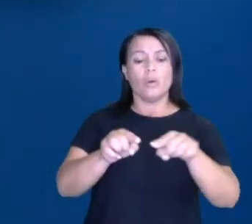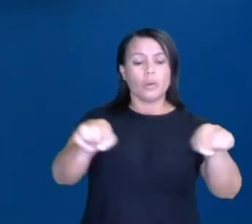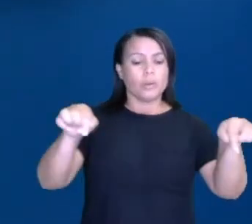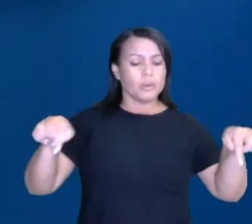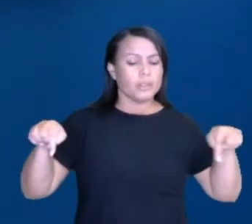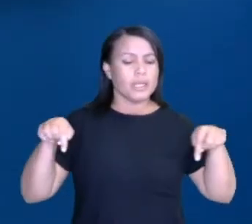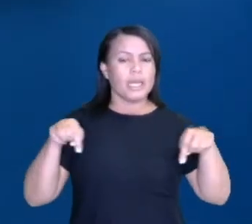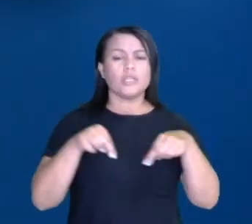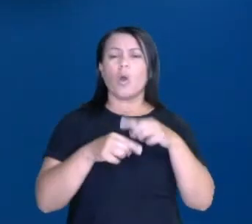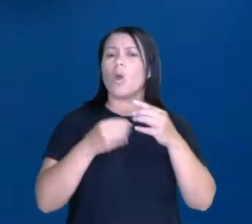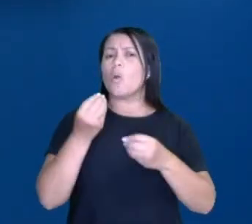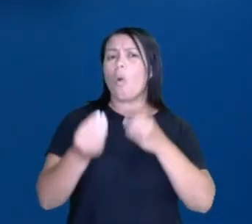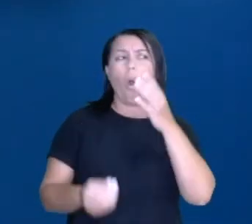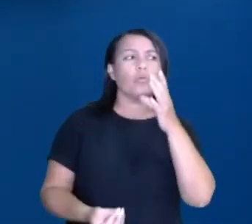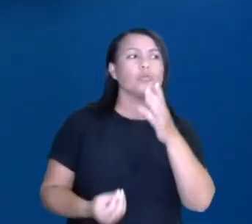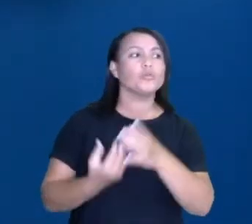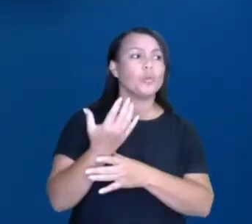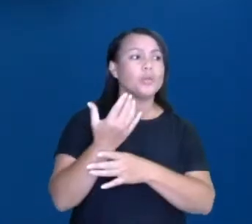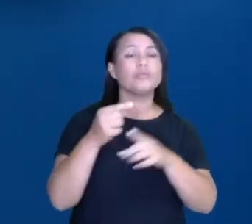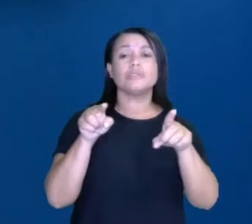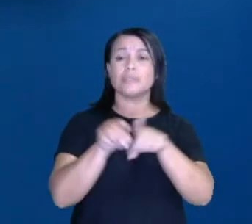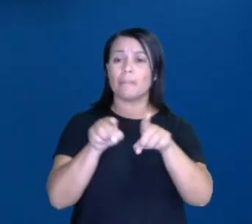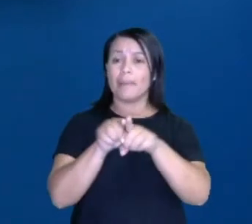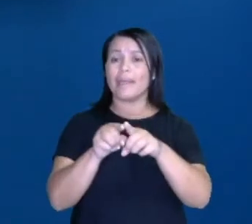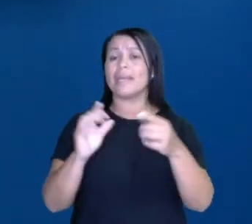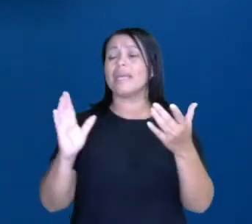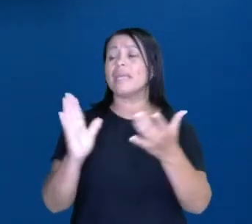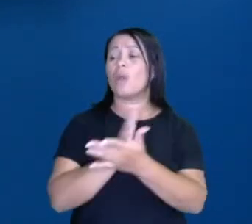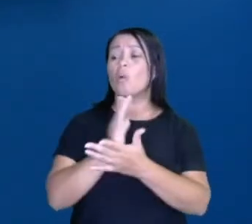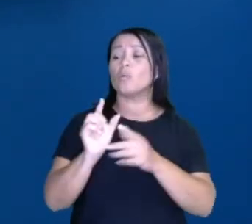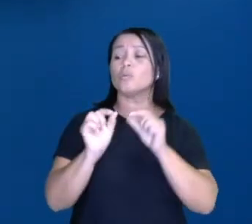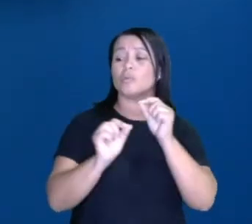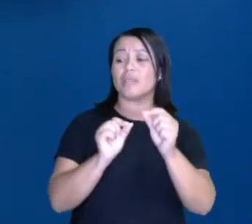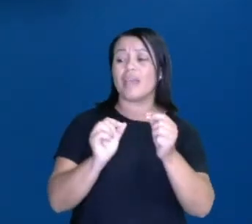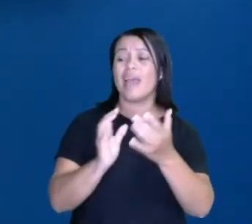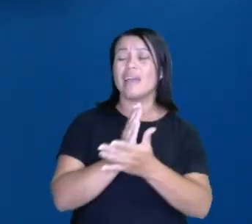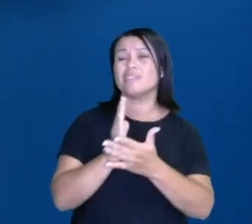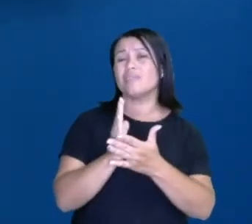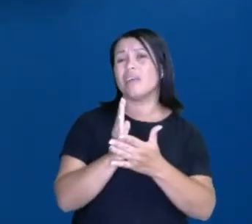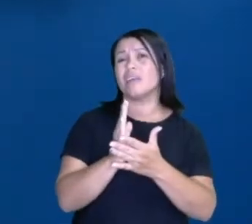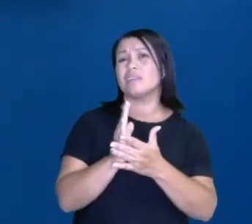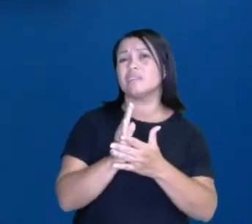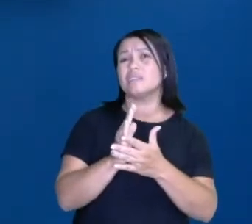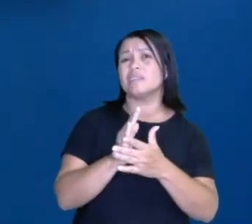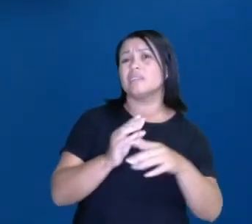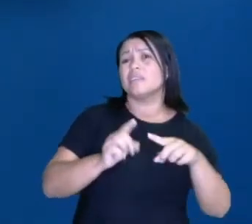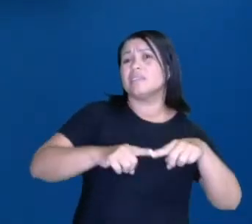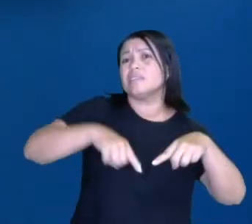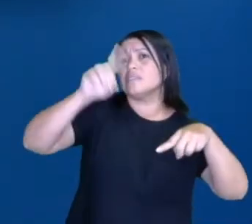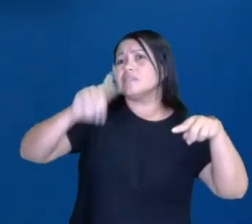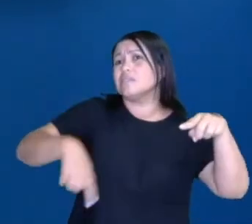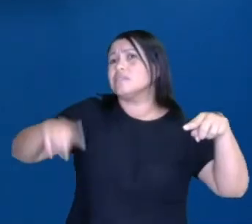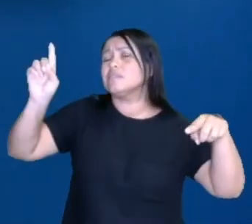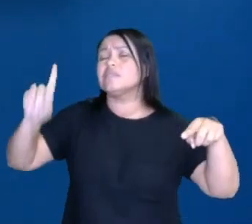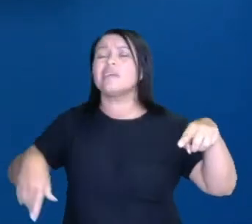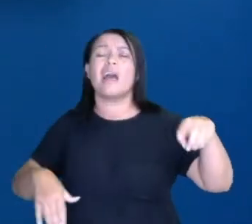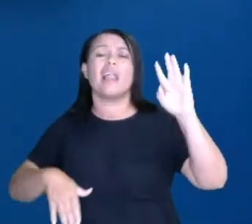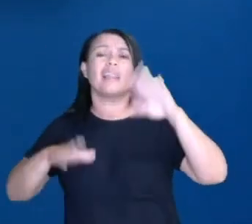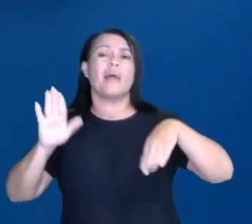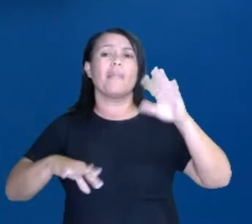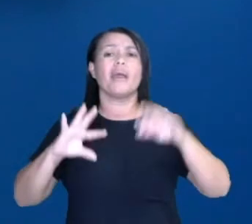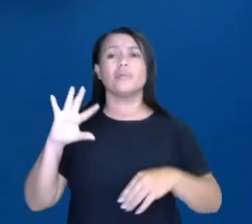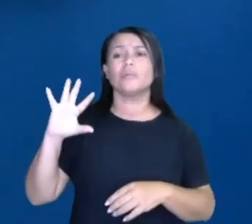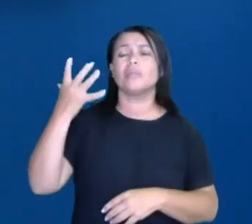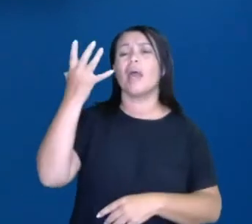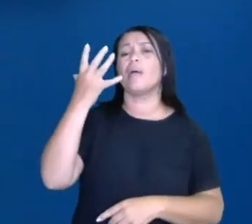Territórios são construídos e desconstruídos dentro de escalas temporais diferentes. Isso quer dizer o